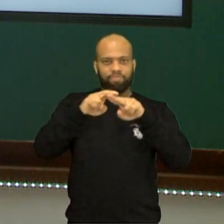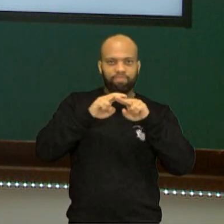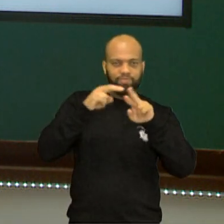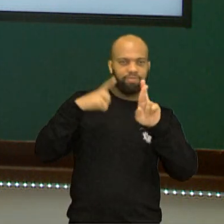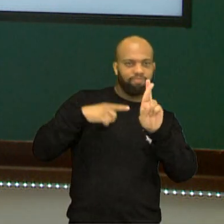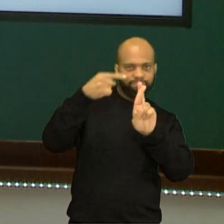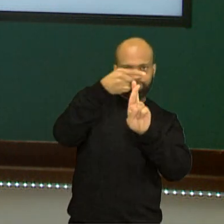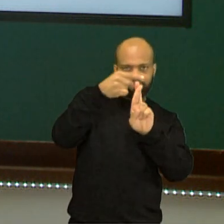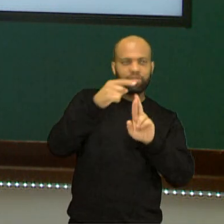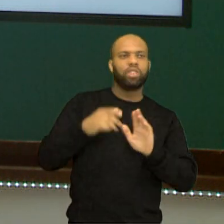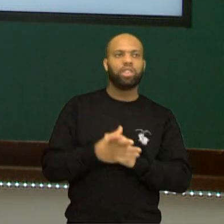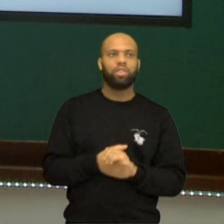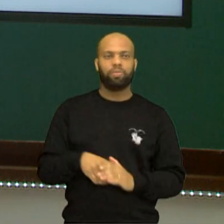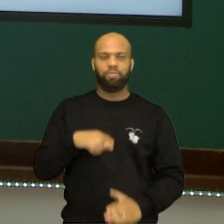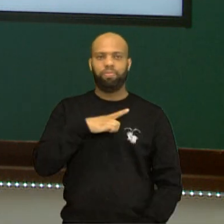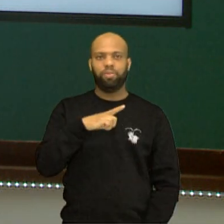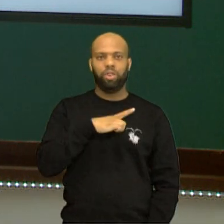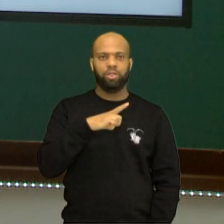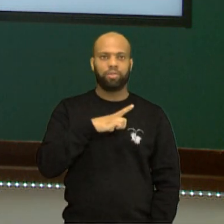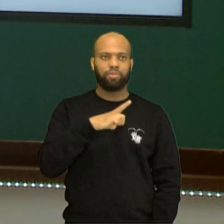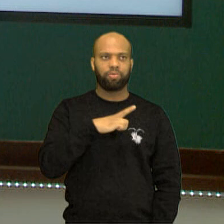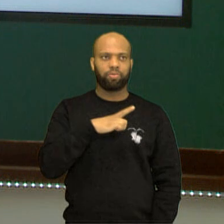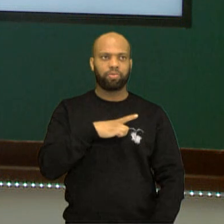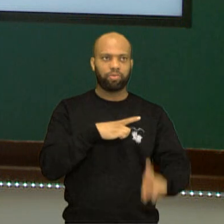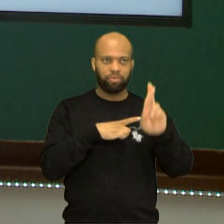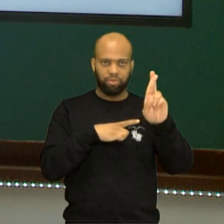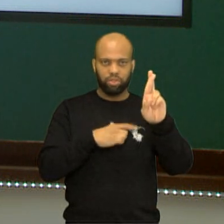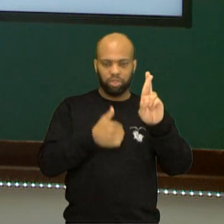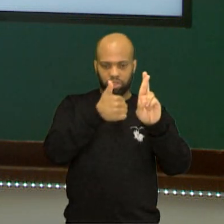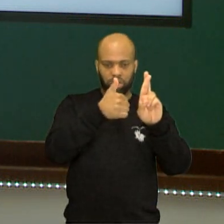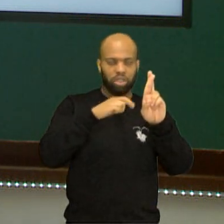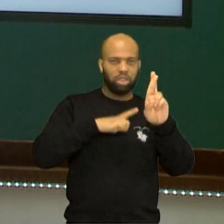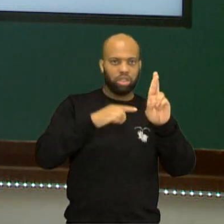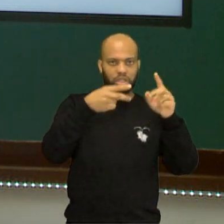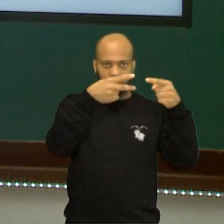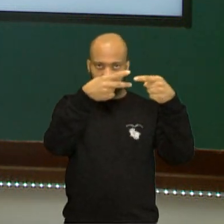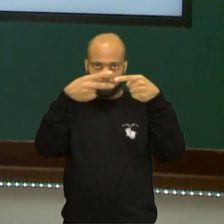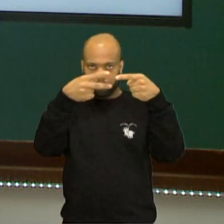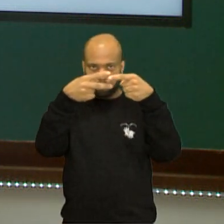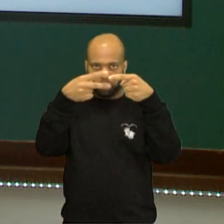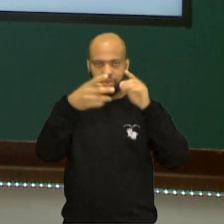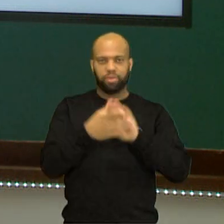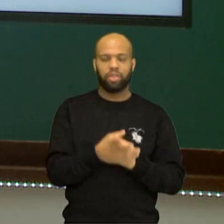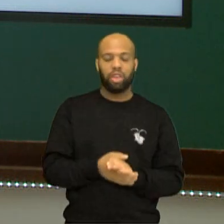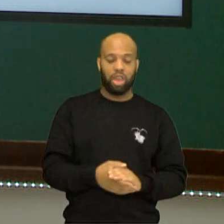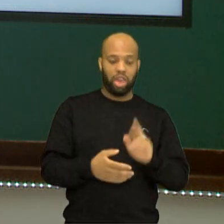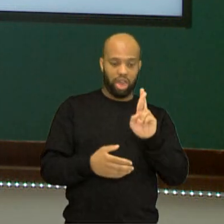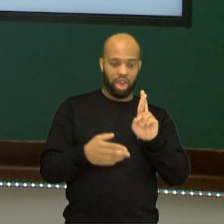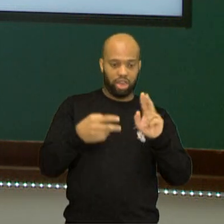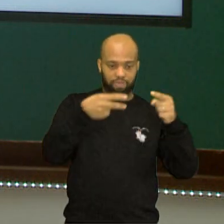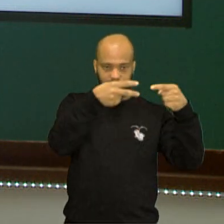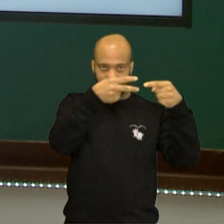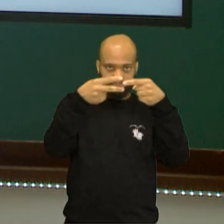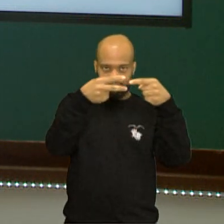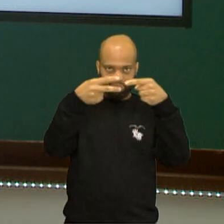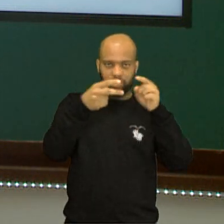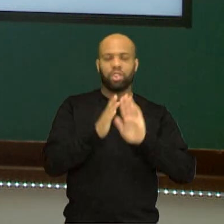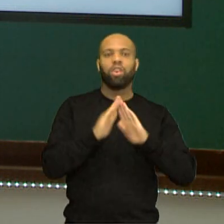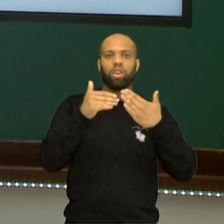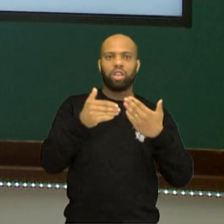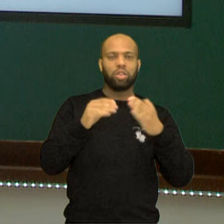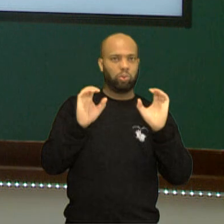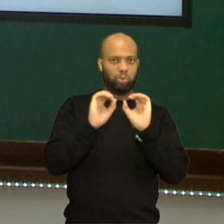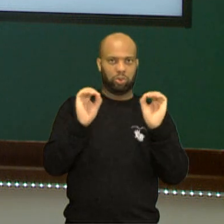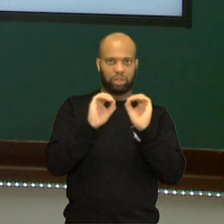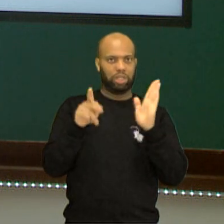dessa nomenclatura. R, por exemplo, R1 tem uma setinha em cima dele. Essa setinha não indica nada de